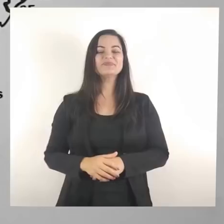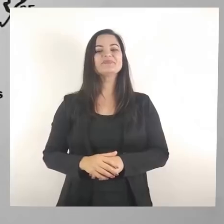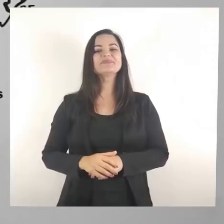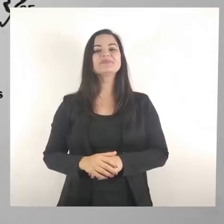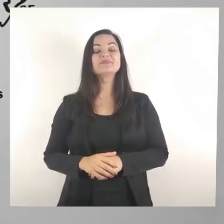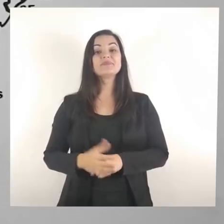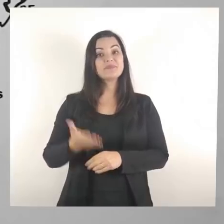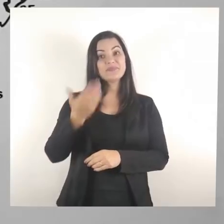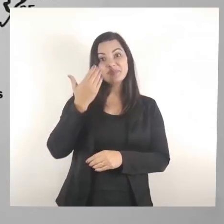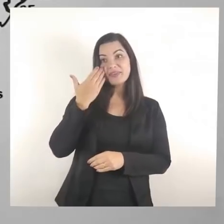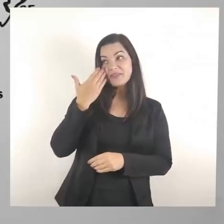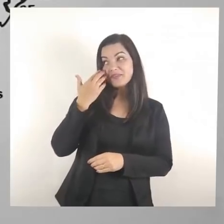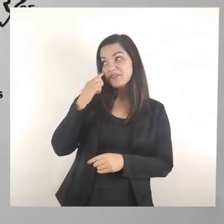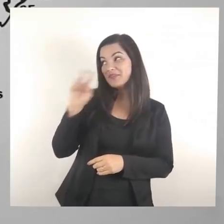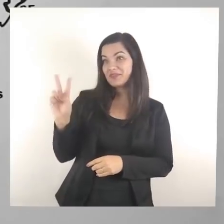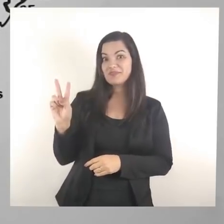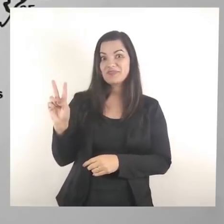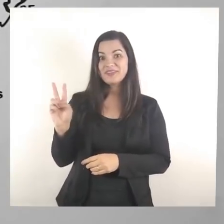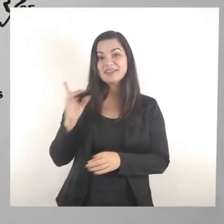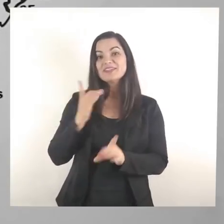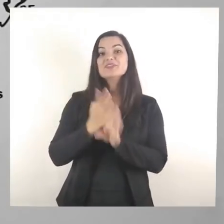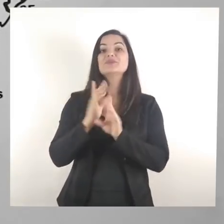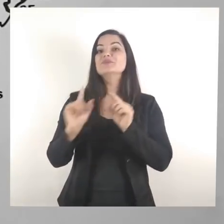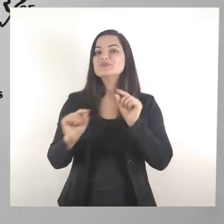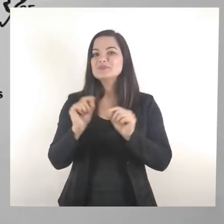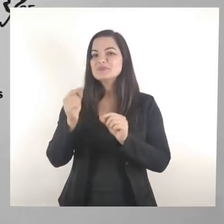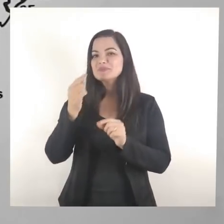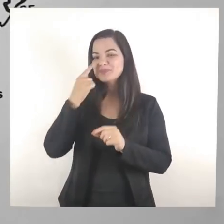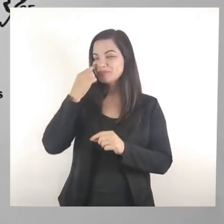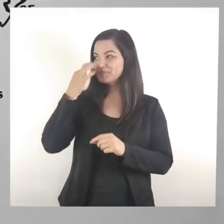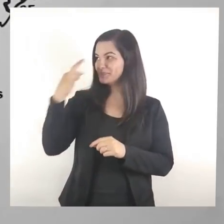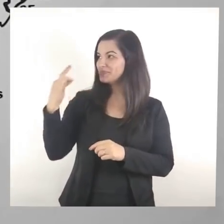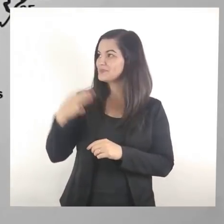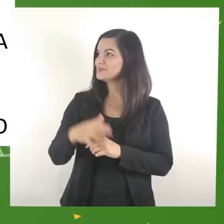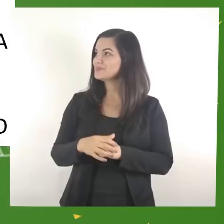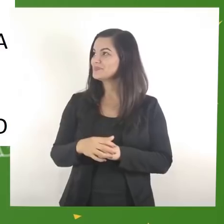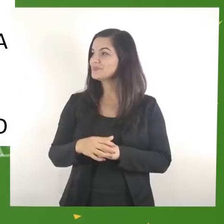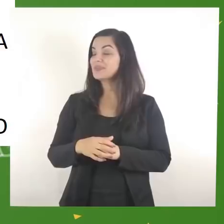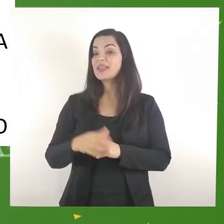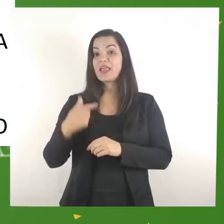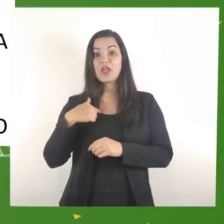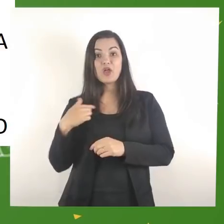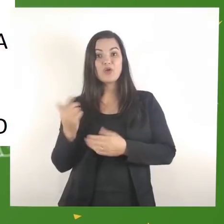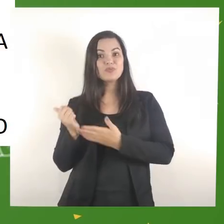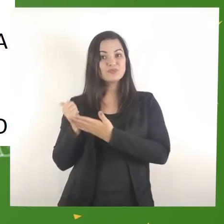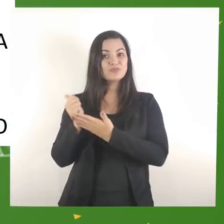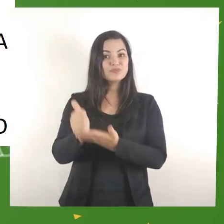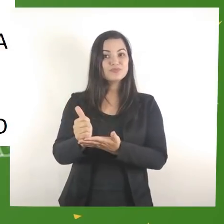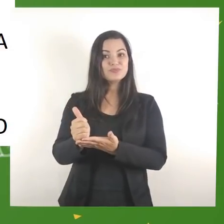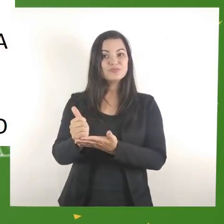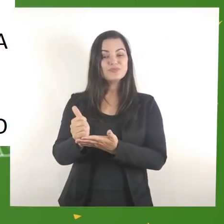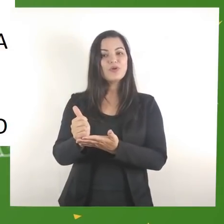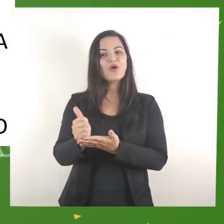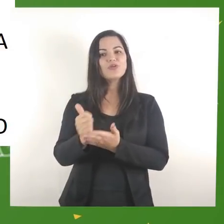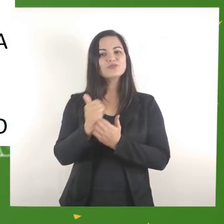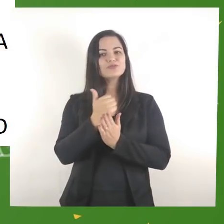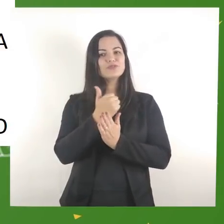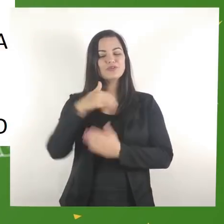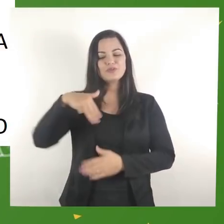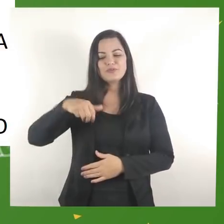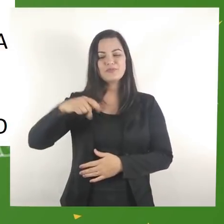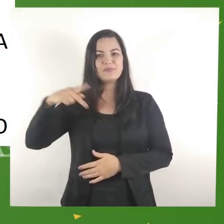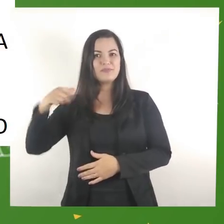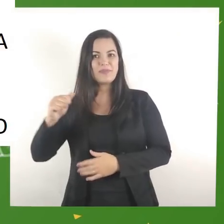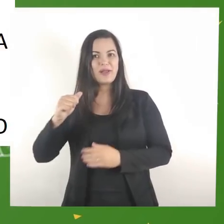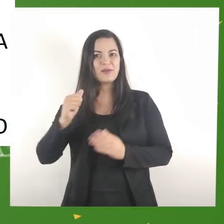sudeste. Vamos ver as descobertas? Então observem a imagem. A Pro trouxe um recorte do mapa